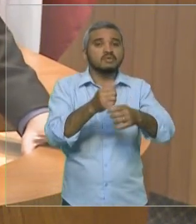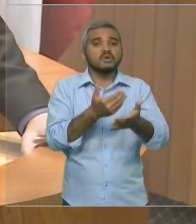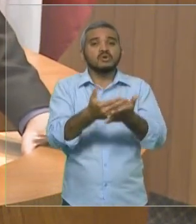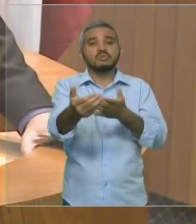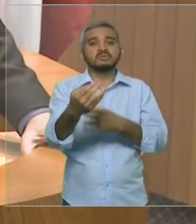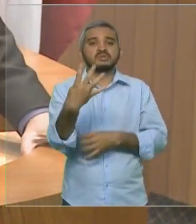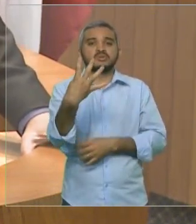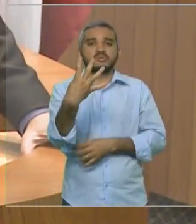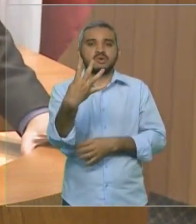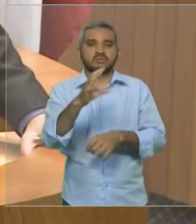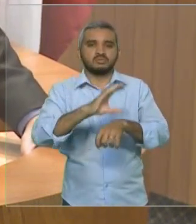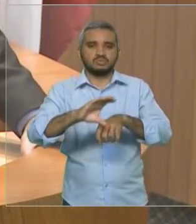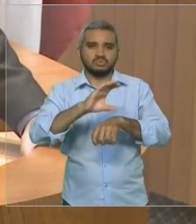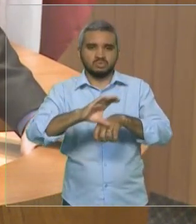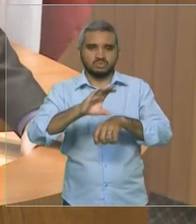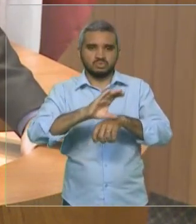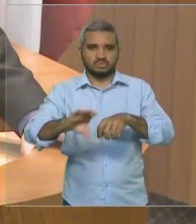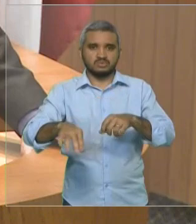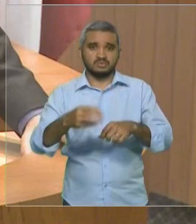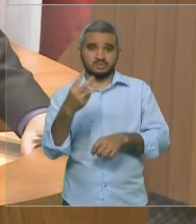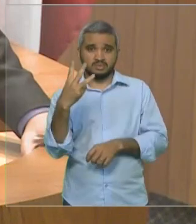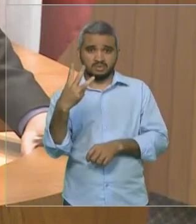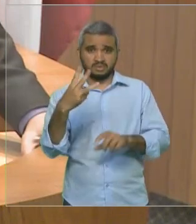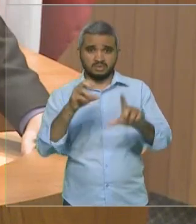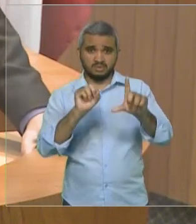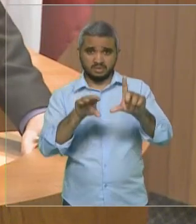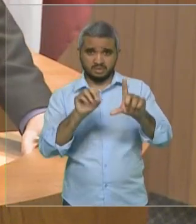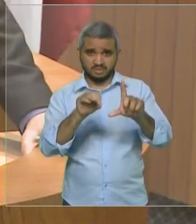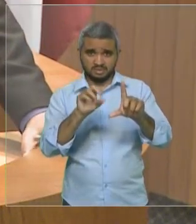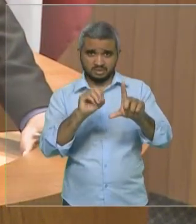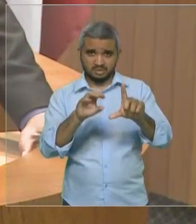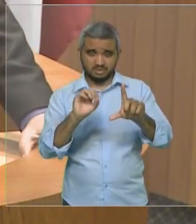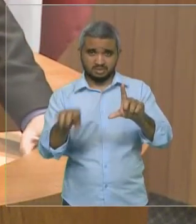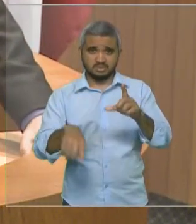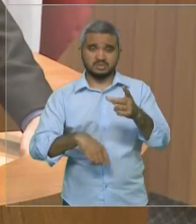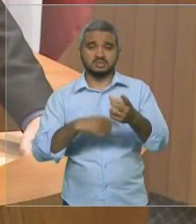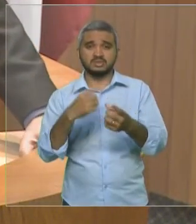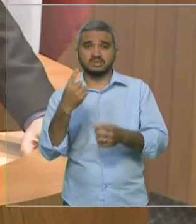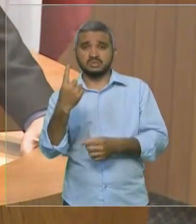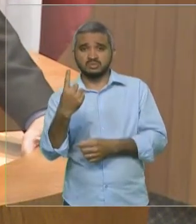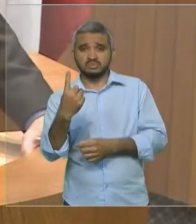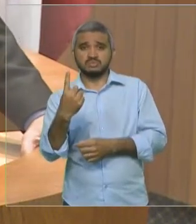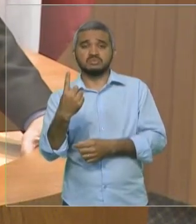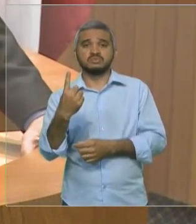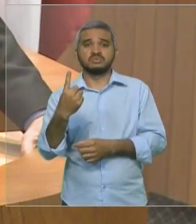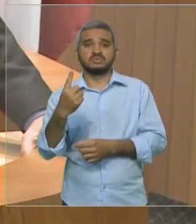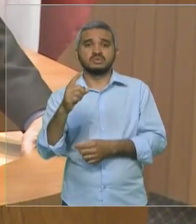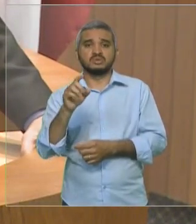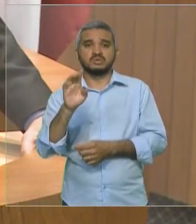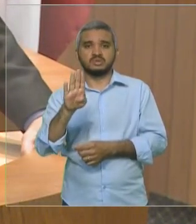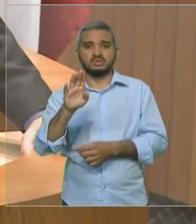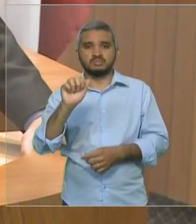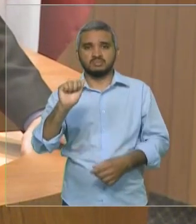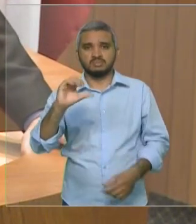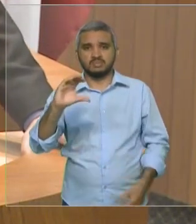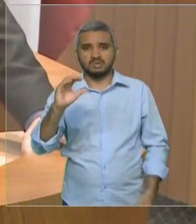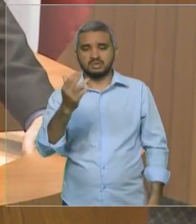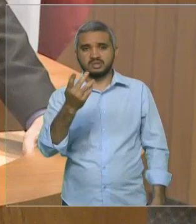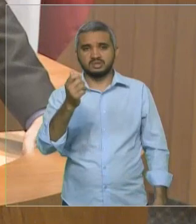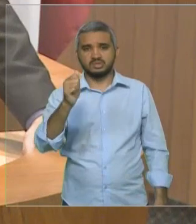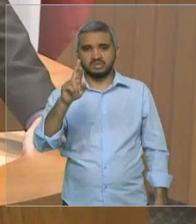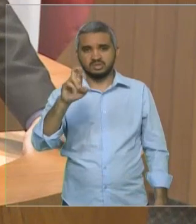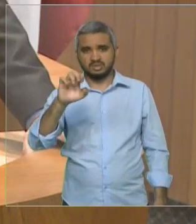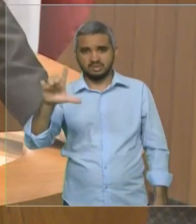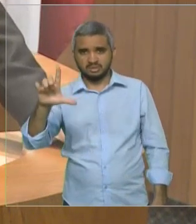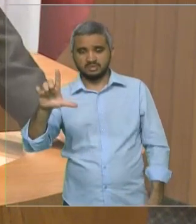4 cursos, 3 licenciaturas e o bacharelado em agronomia. É algo